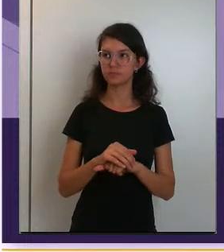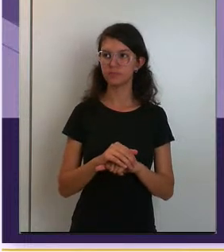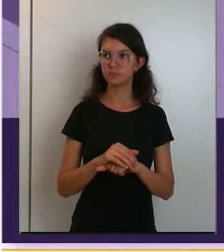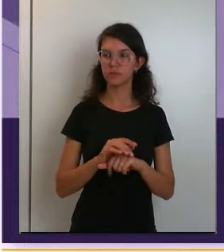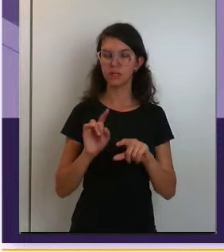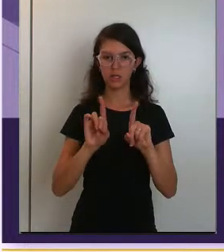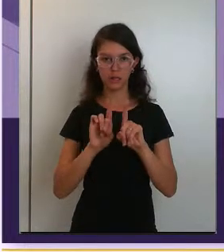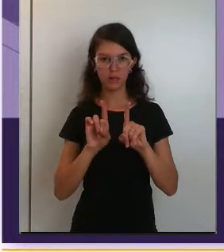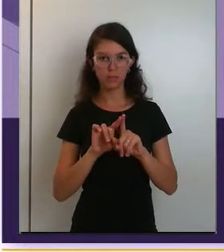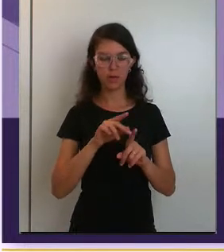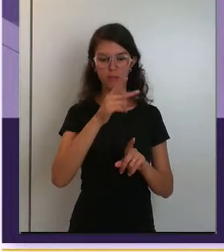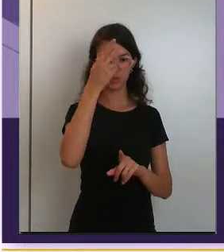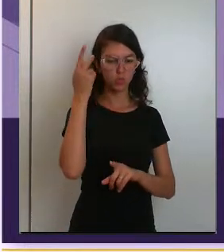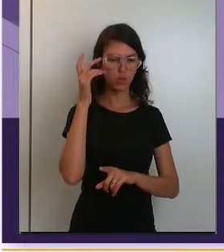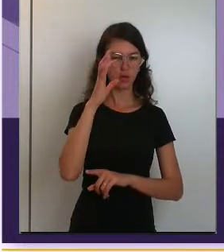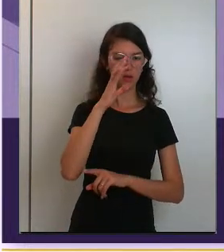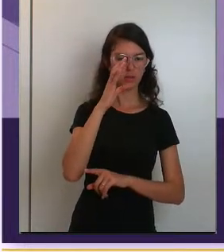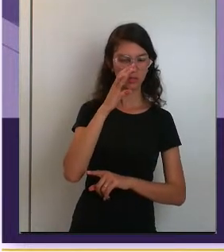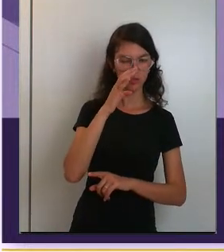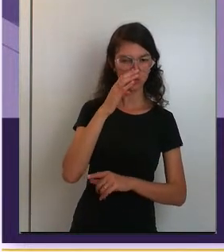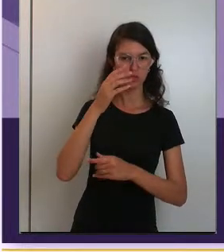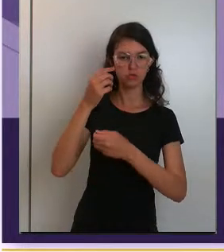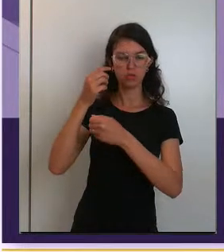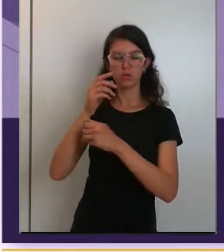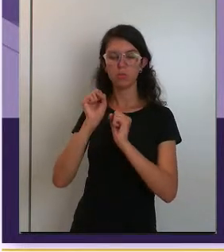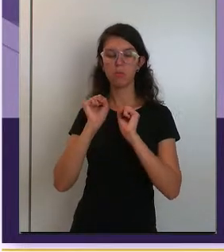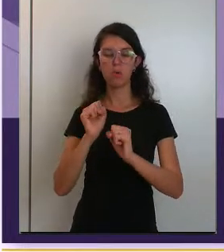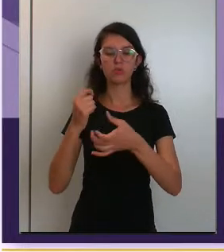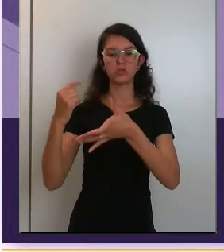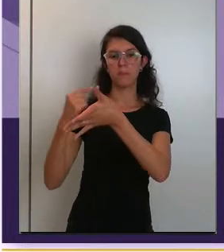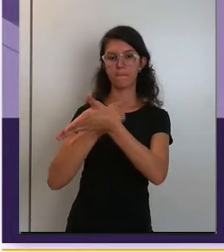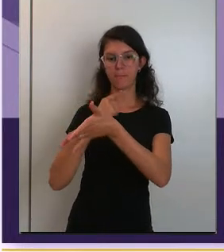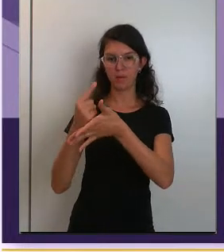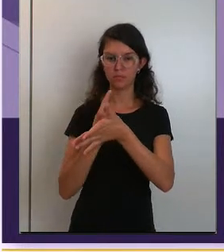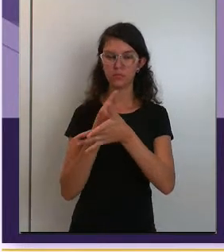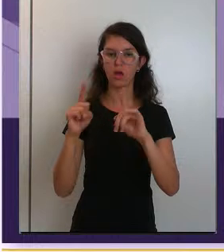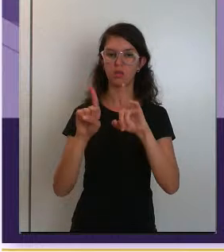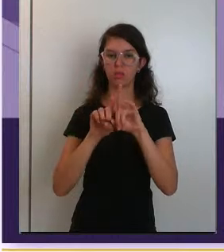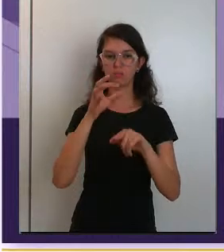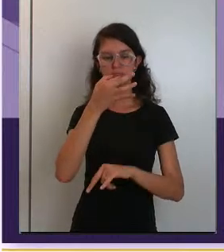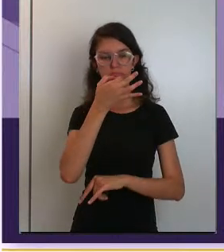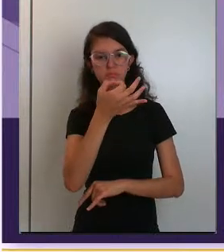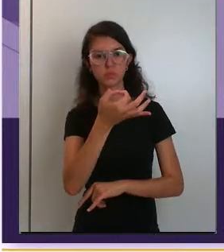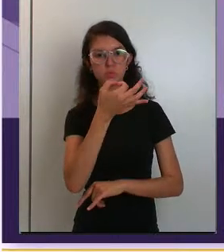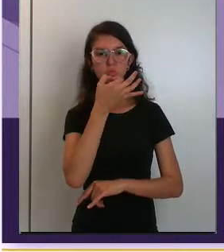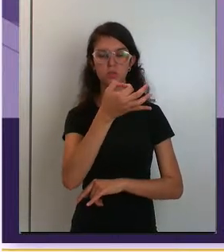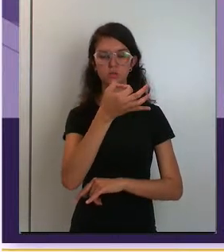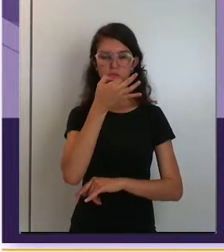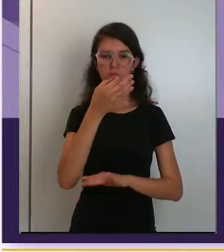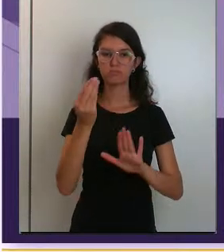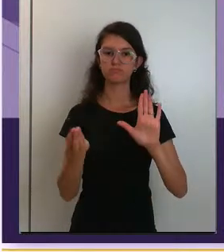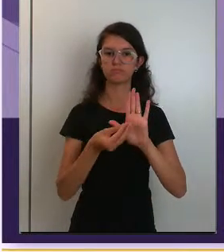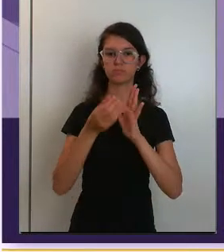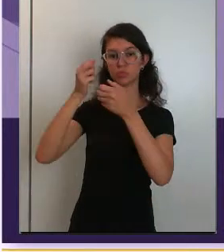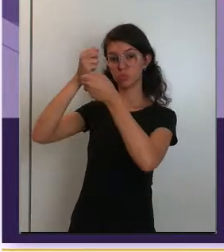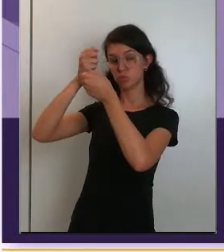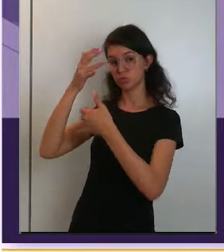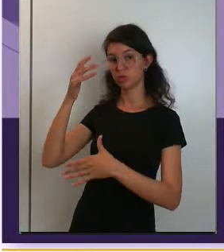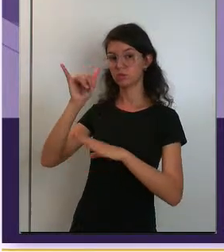fiquem à vontade para trazer perguntas ou opiniões e colocações aqui no chat do